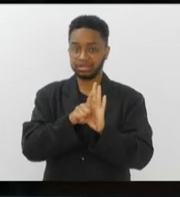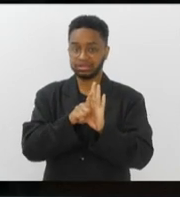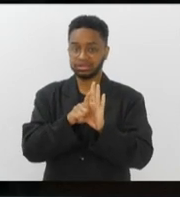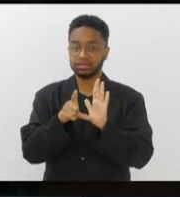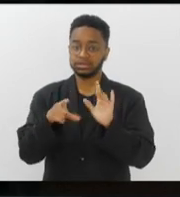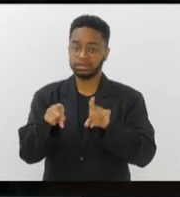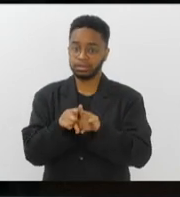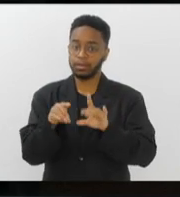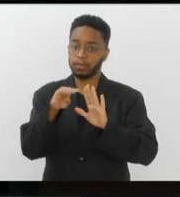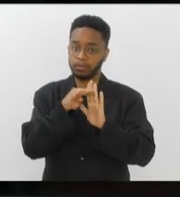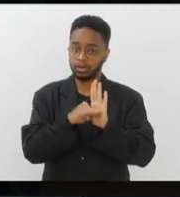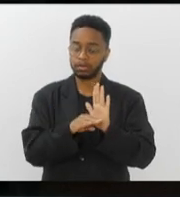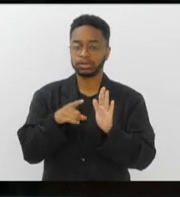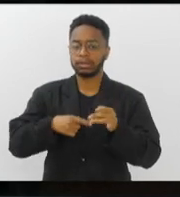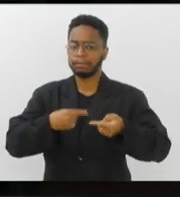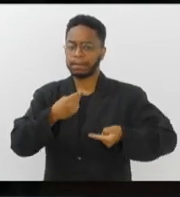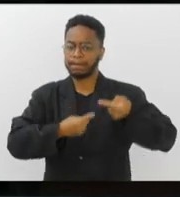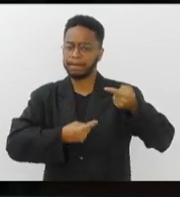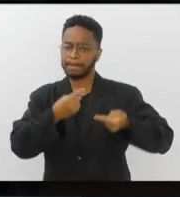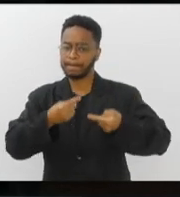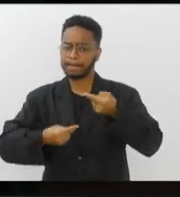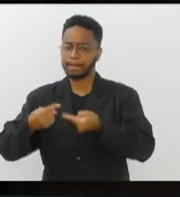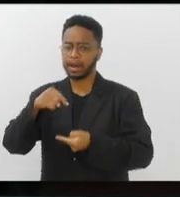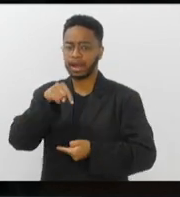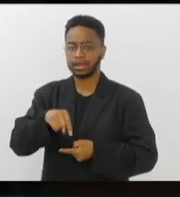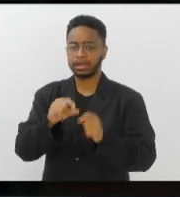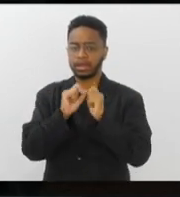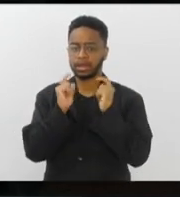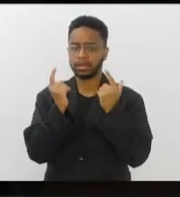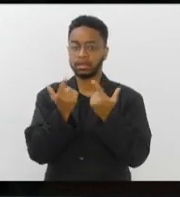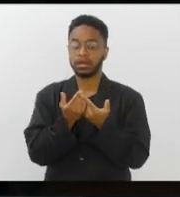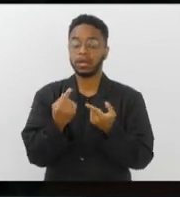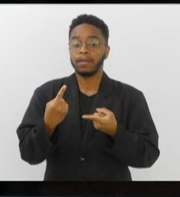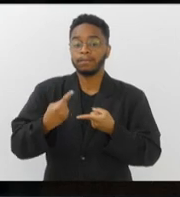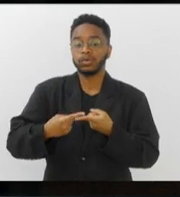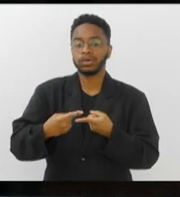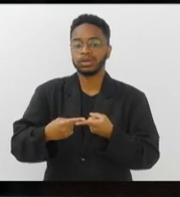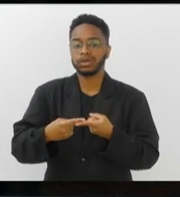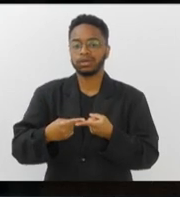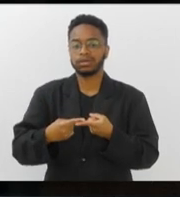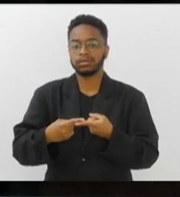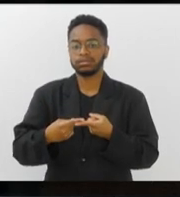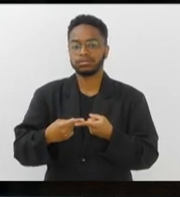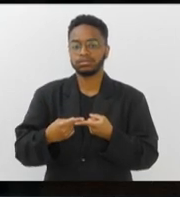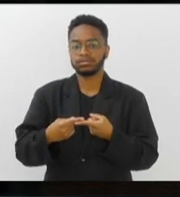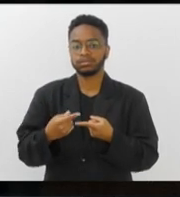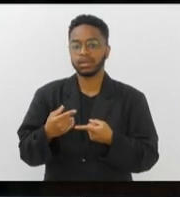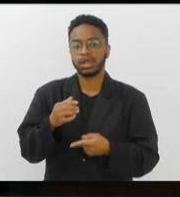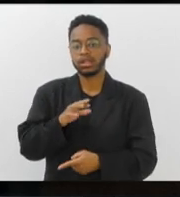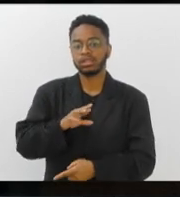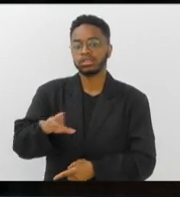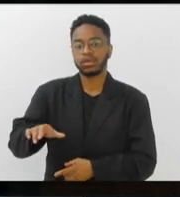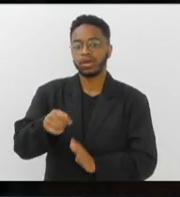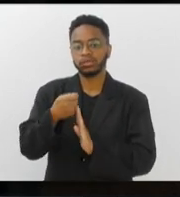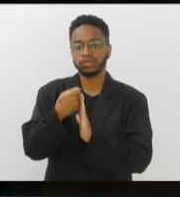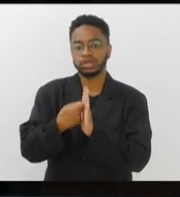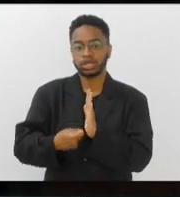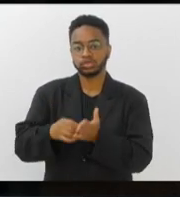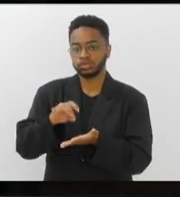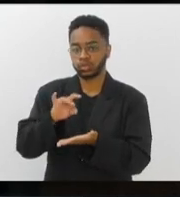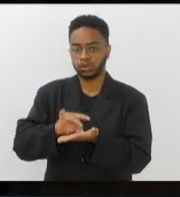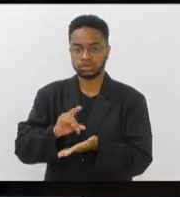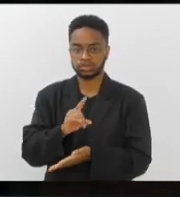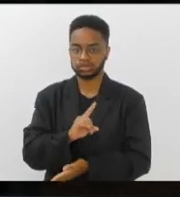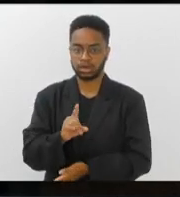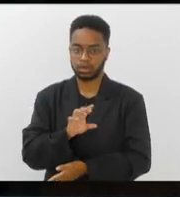programa foi intensamente discutido aqui na casa, porque esta não era, inclusive, a redação original, que era